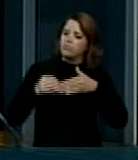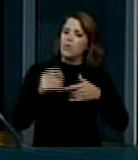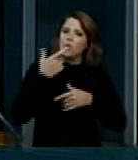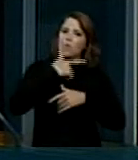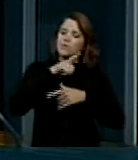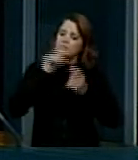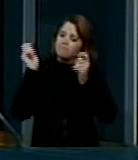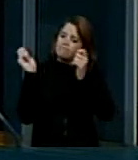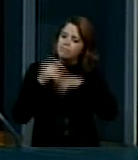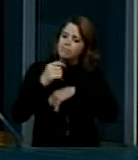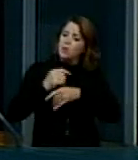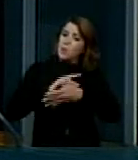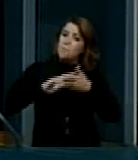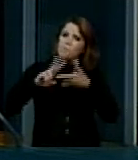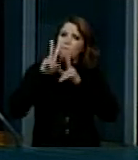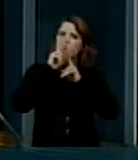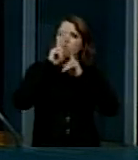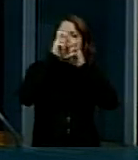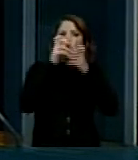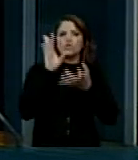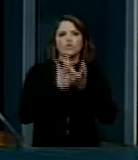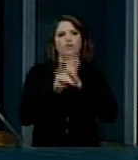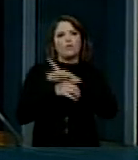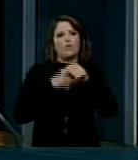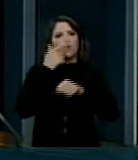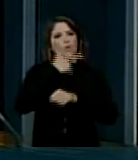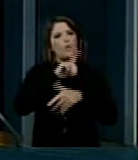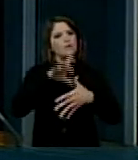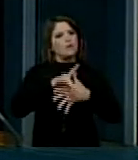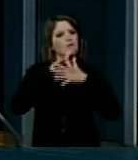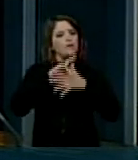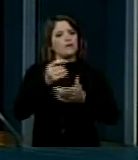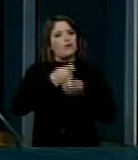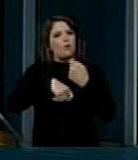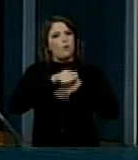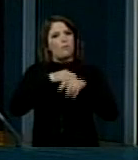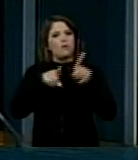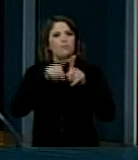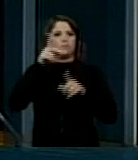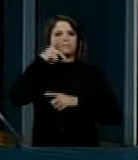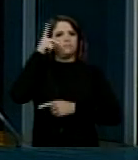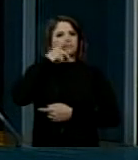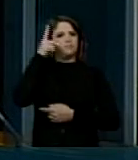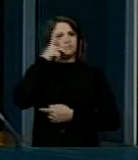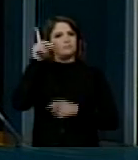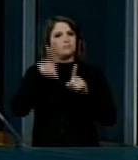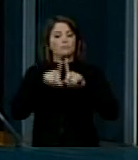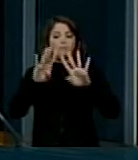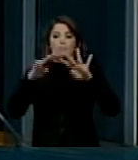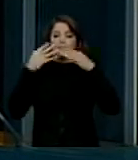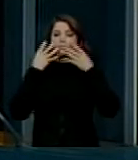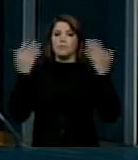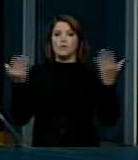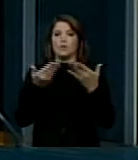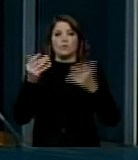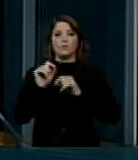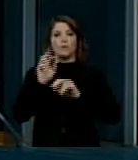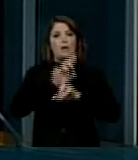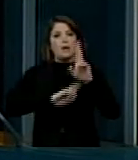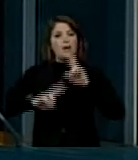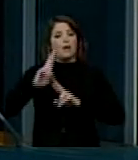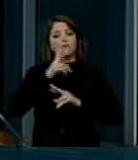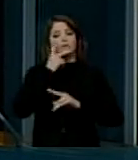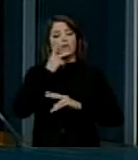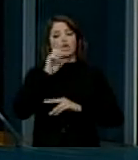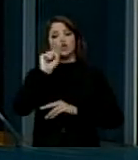uma capacidade muito forte de liderar a economia e política e chama agora a atenção da relação